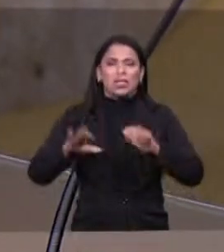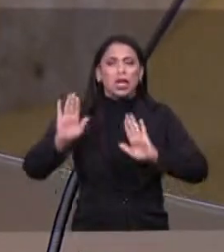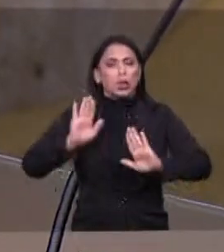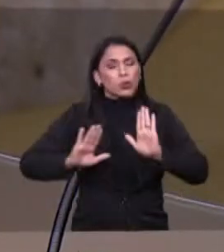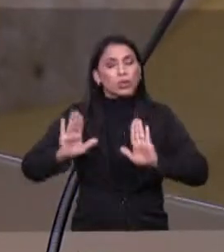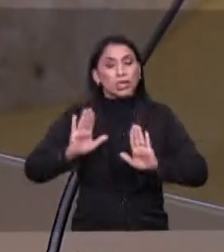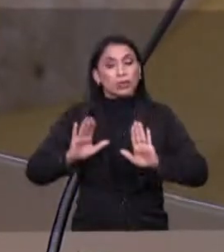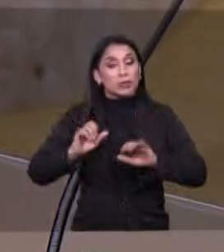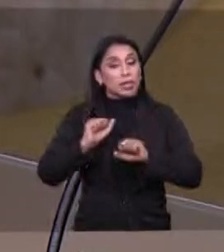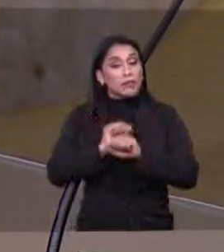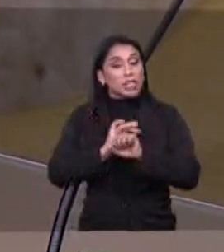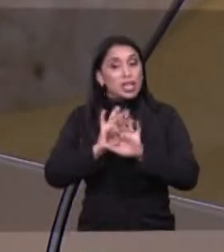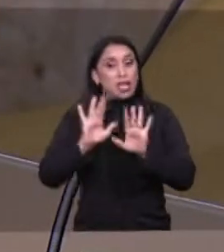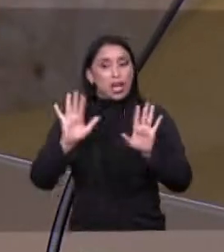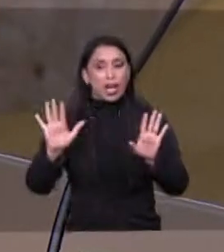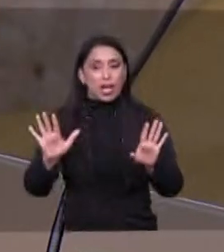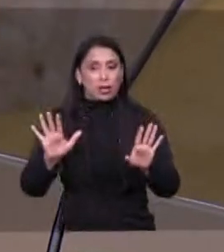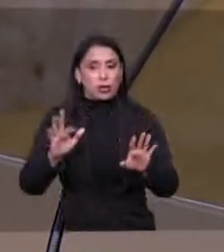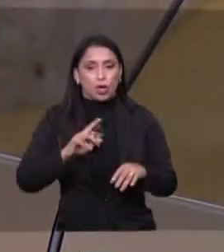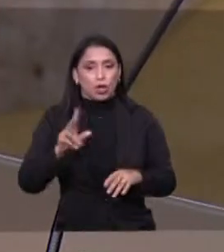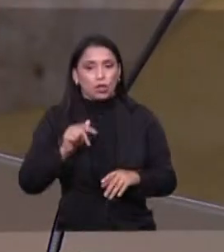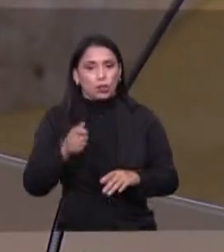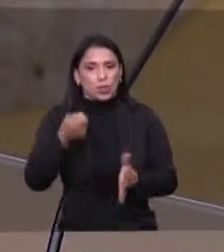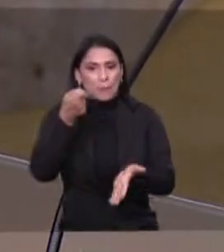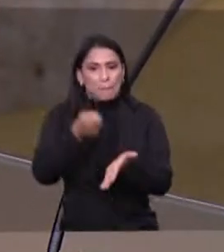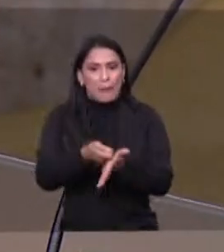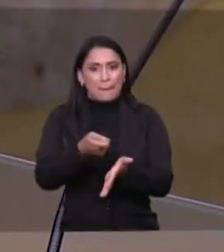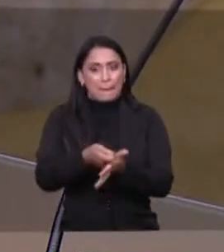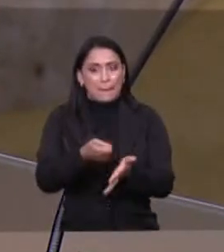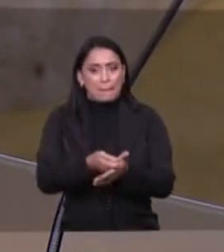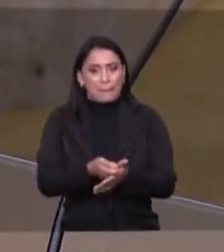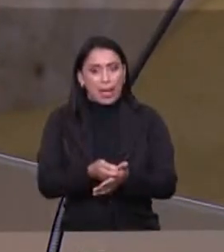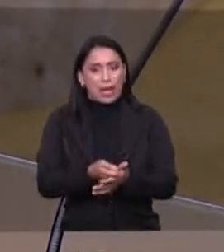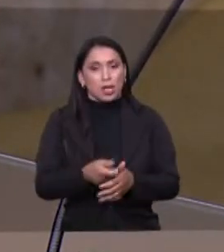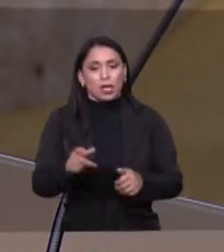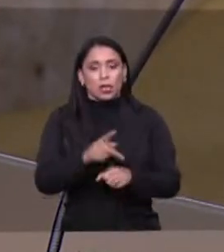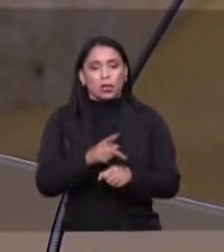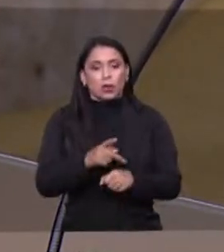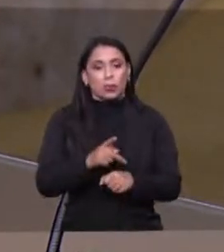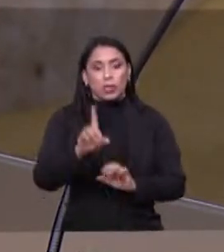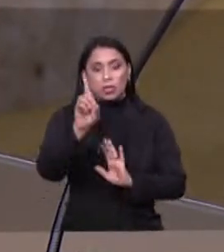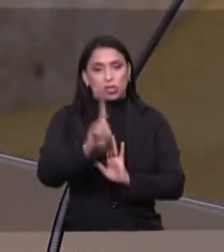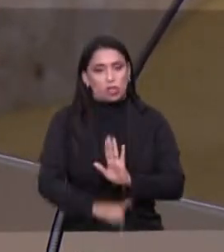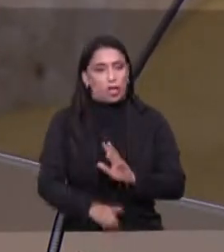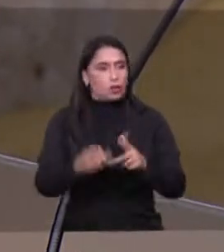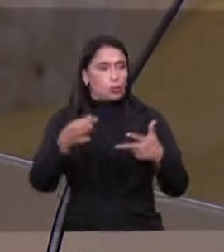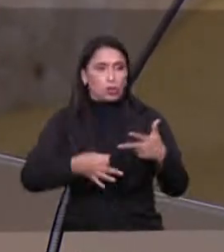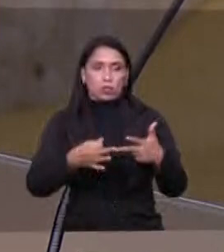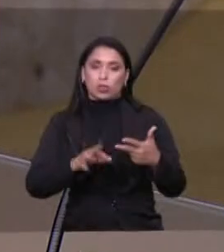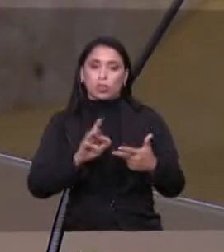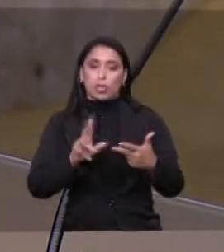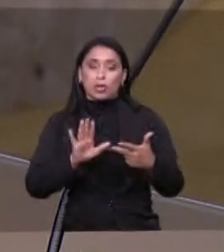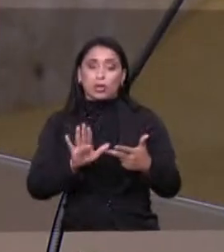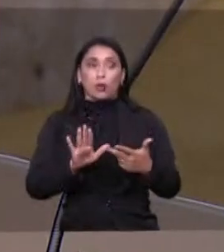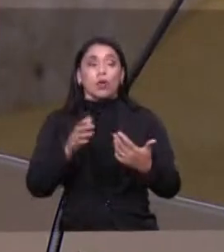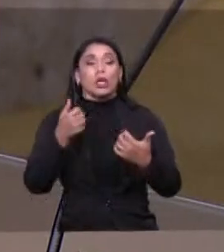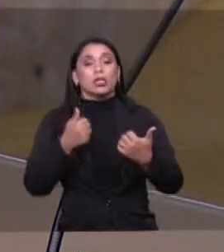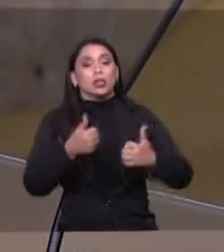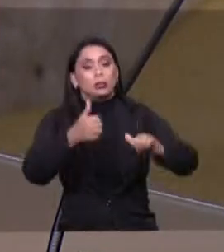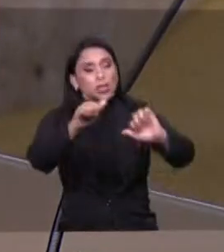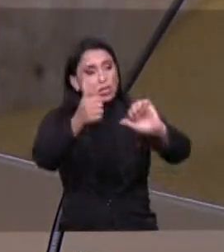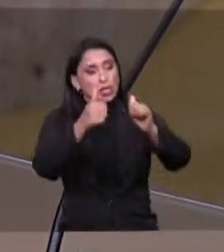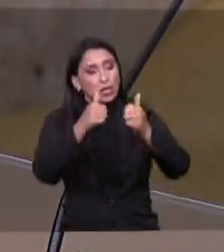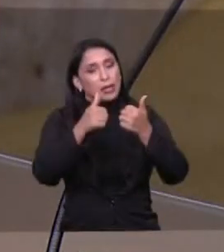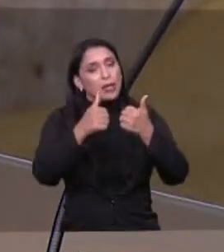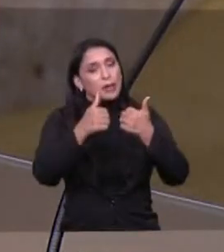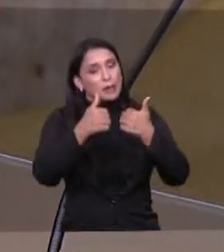para que fique claro. Não existe arbítrio no Estado de Direito, menos ainda no Poder Judiciário. Então, critérios